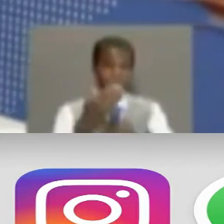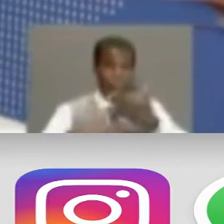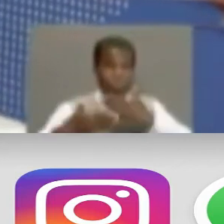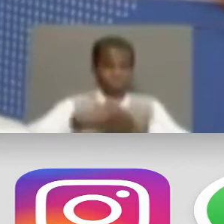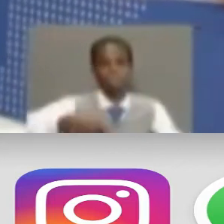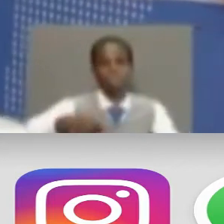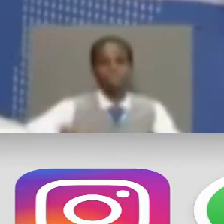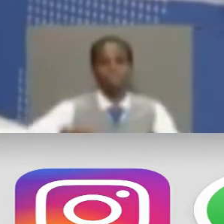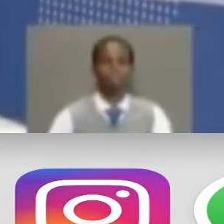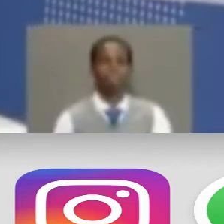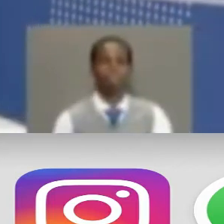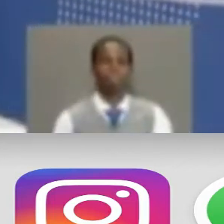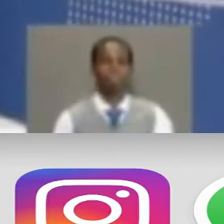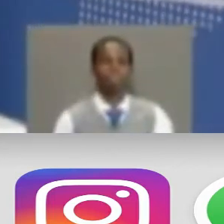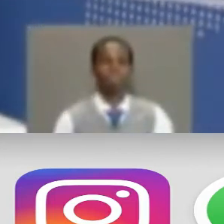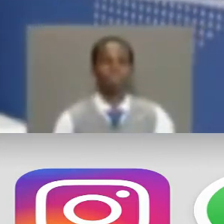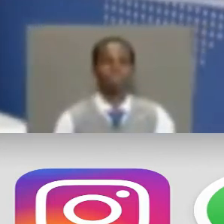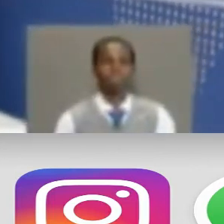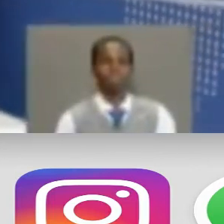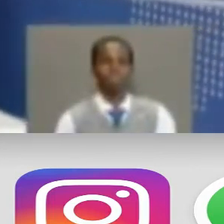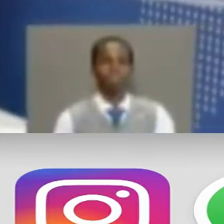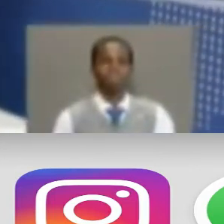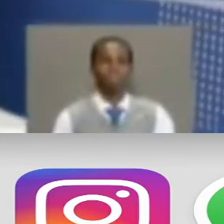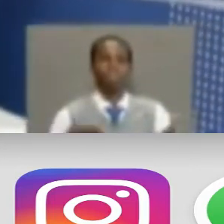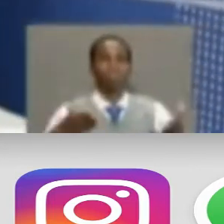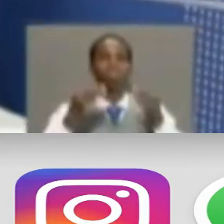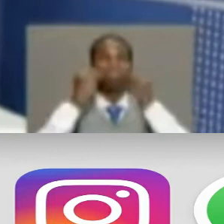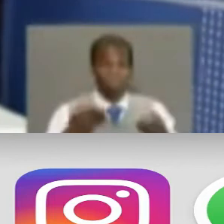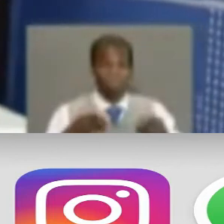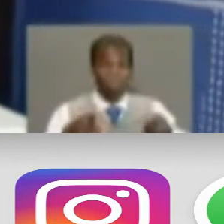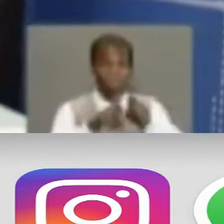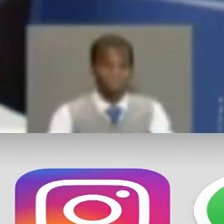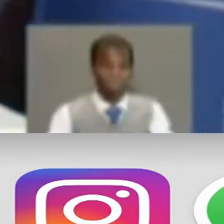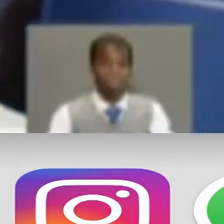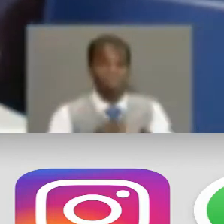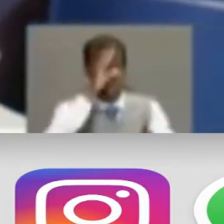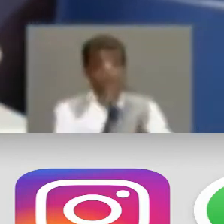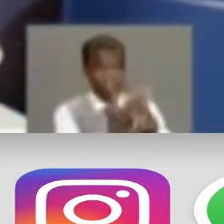facto, o acordo... No fundo, o que está a tentar dizer é que não fez diferente de outras situações, portanto, não tomou uma decisão especificamente por ser esse partido.